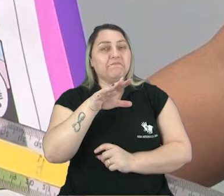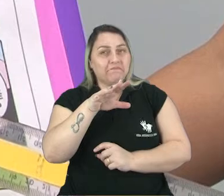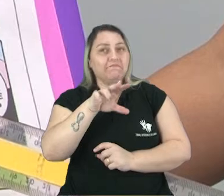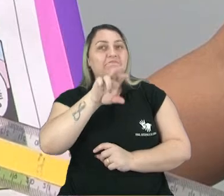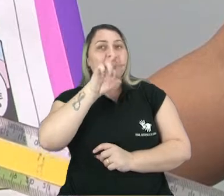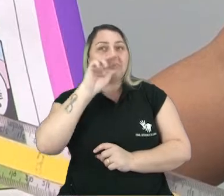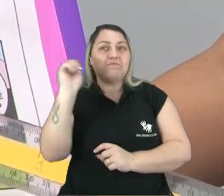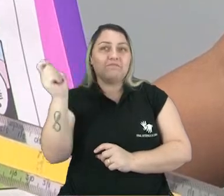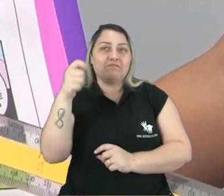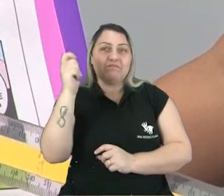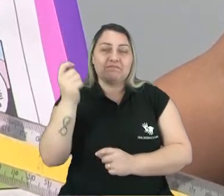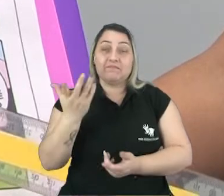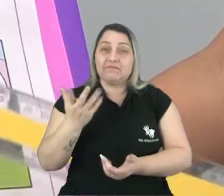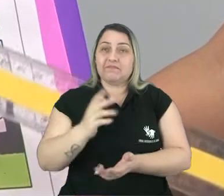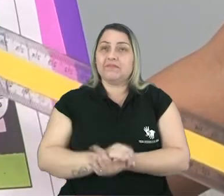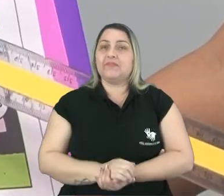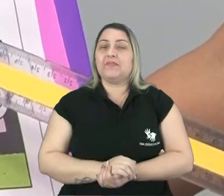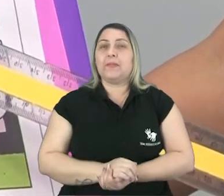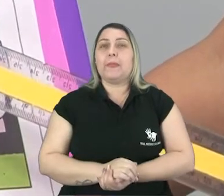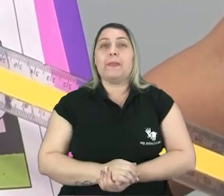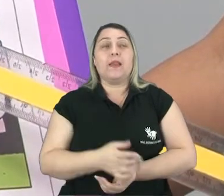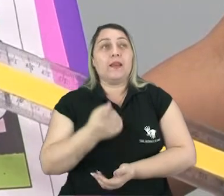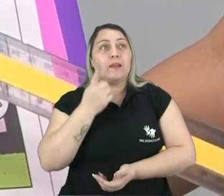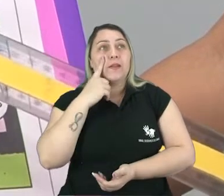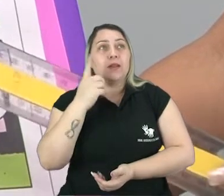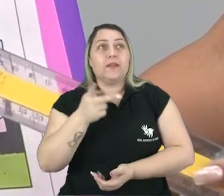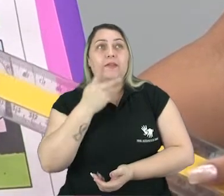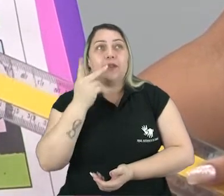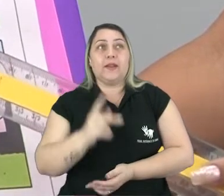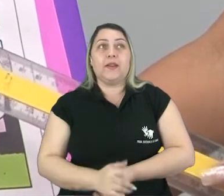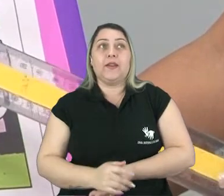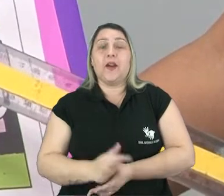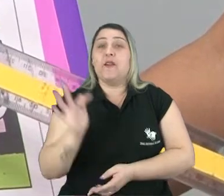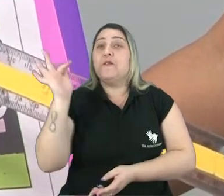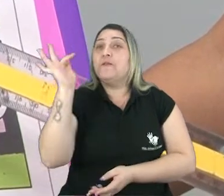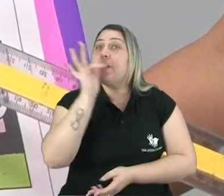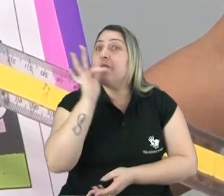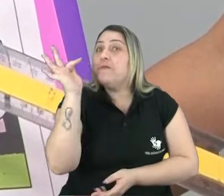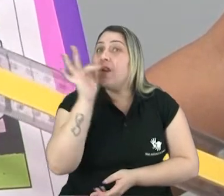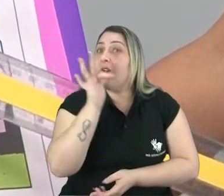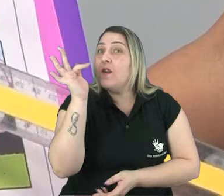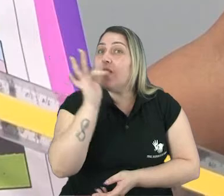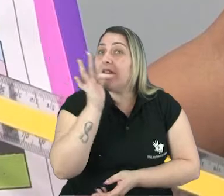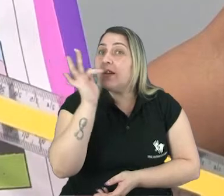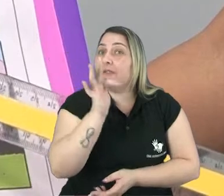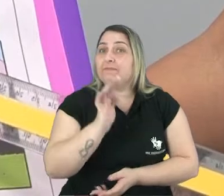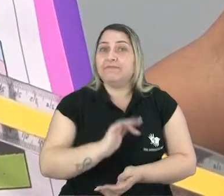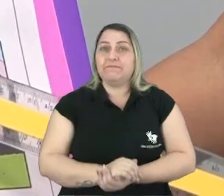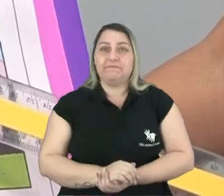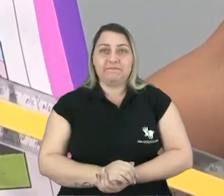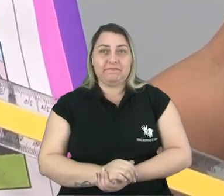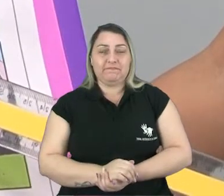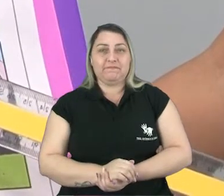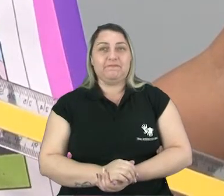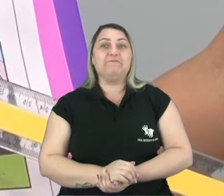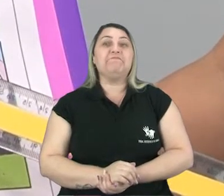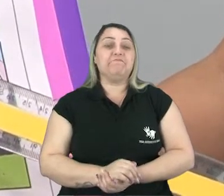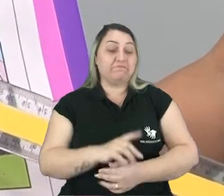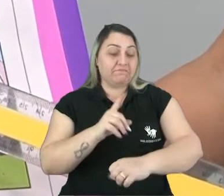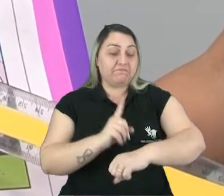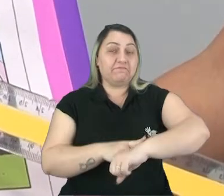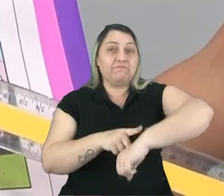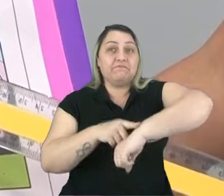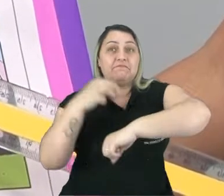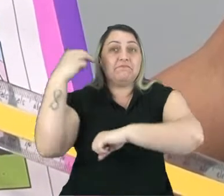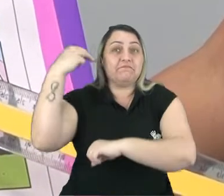da Mônica? Será? Olha a fala da Magali. Fofoca. Nesta hora que